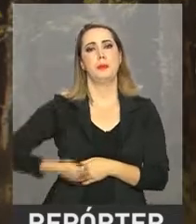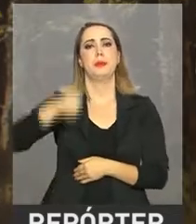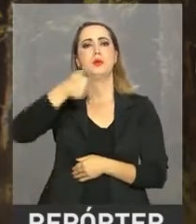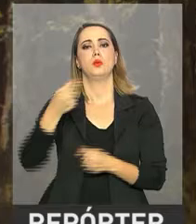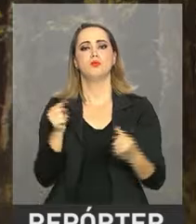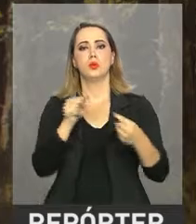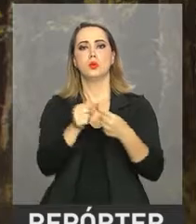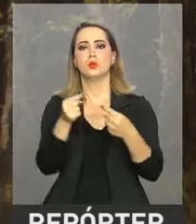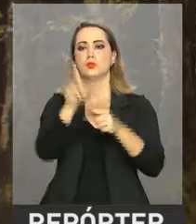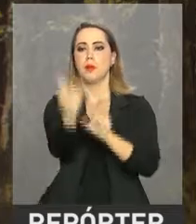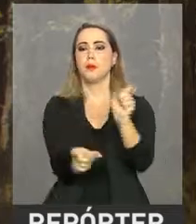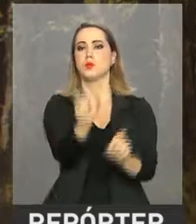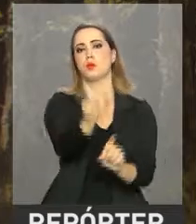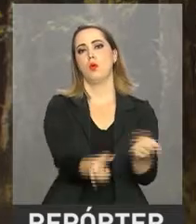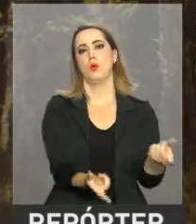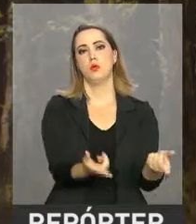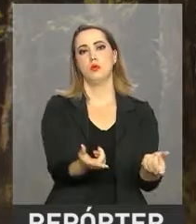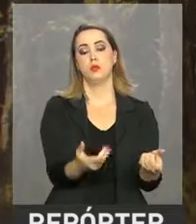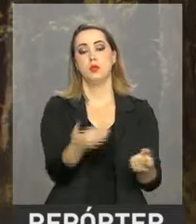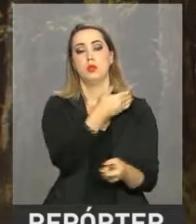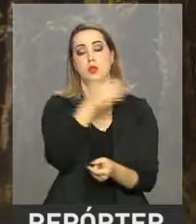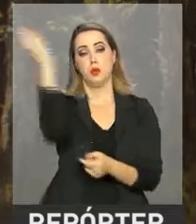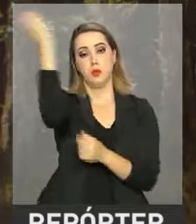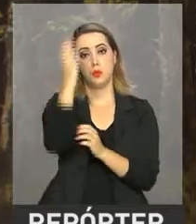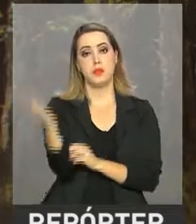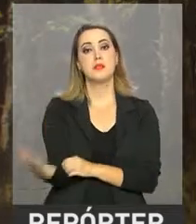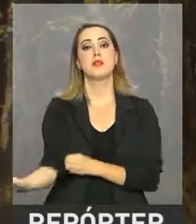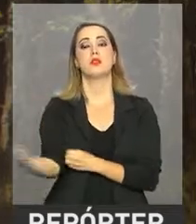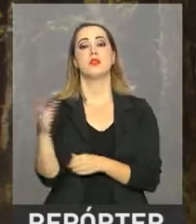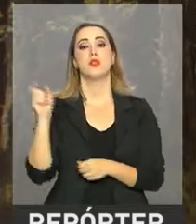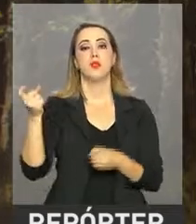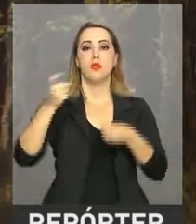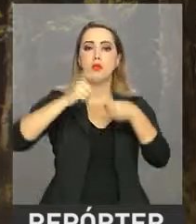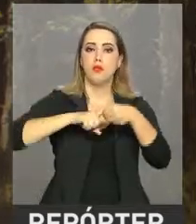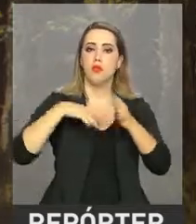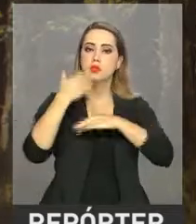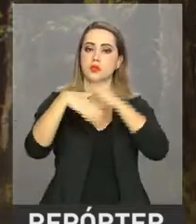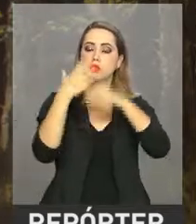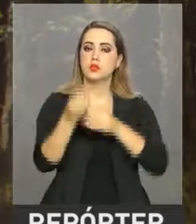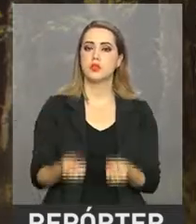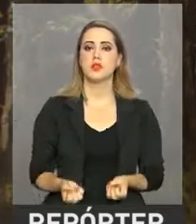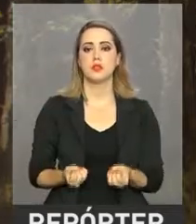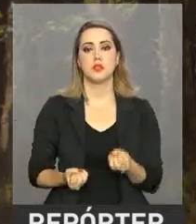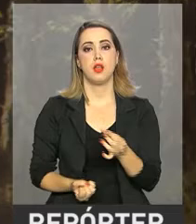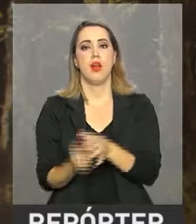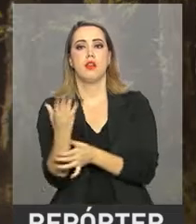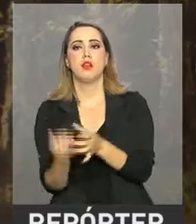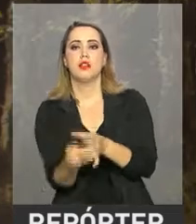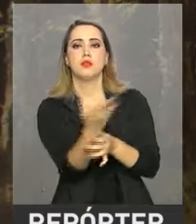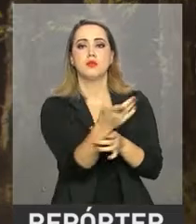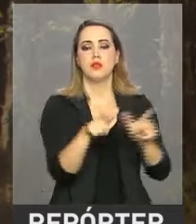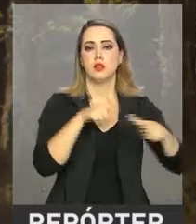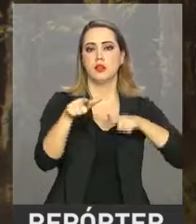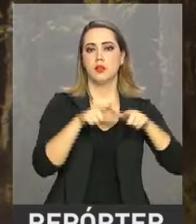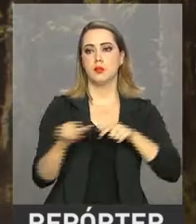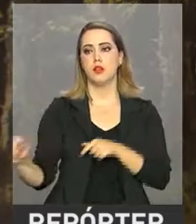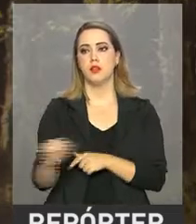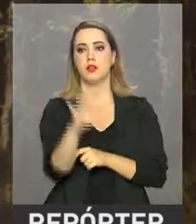diretamente o cidadão comum o brasil voltará a crescer e criar empregos a inflação vai cair e